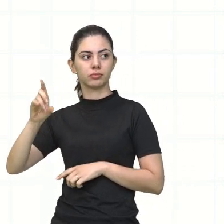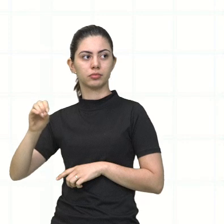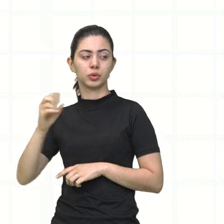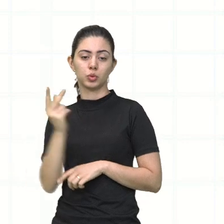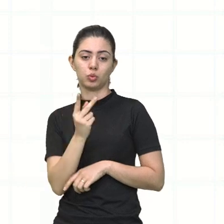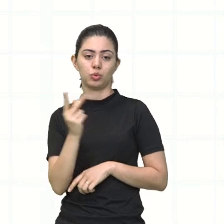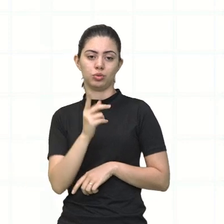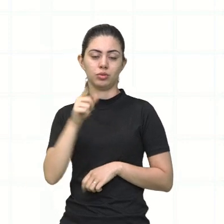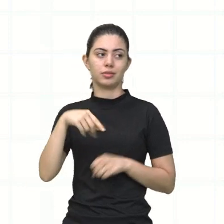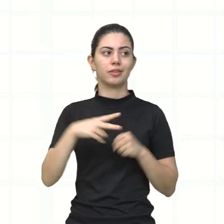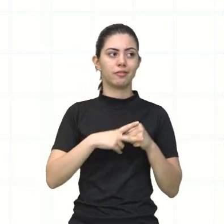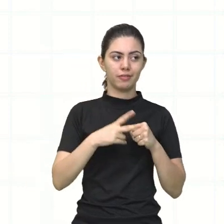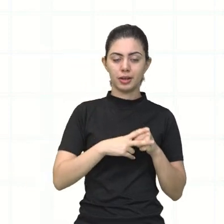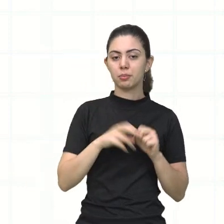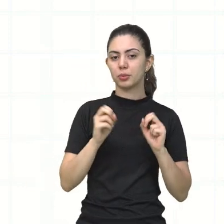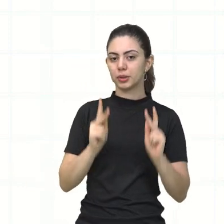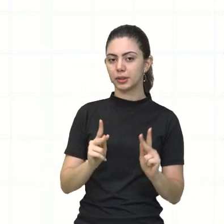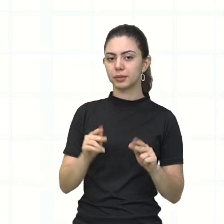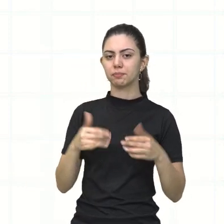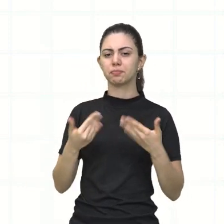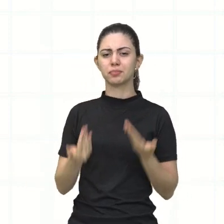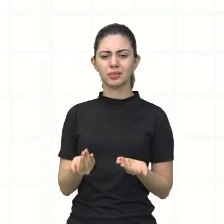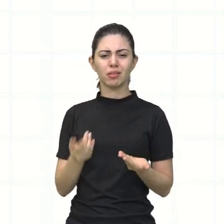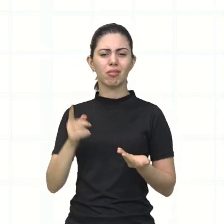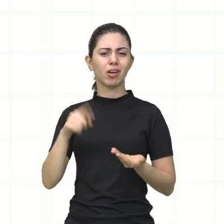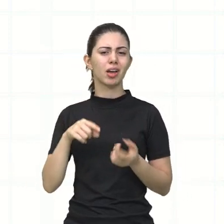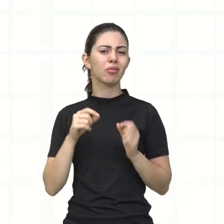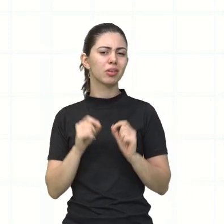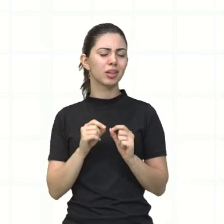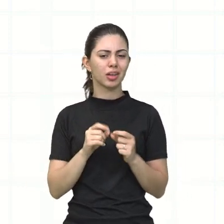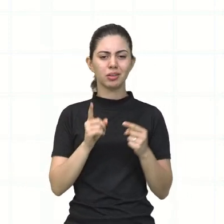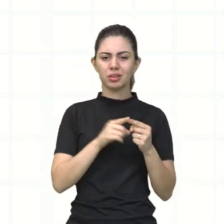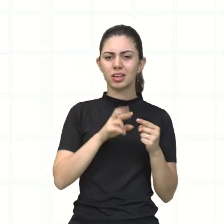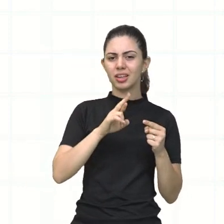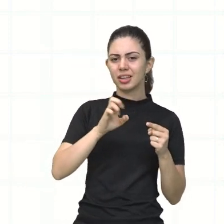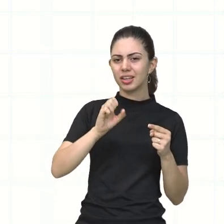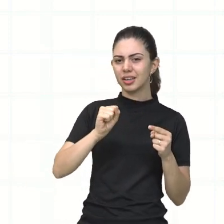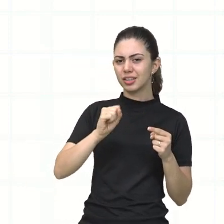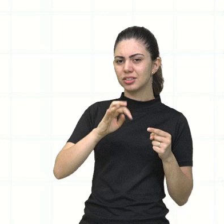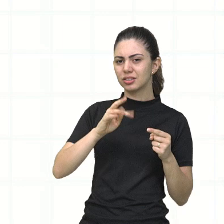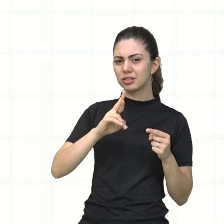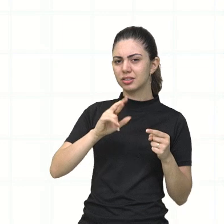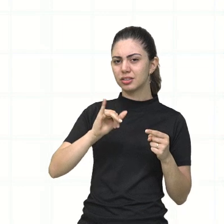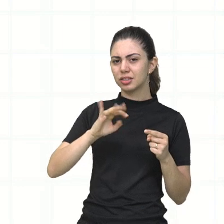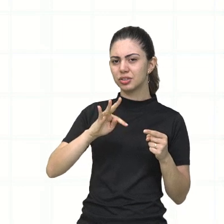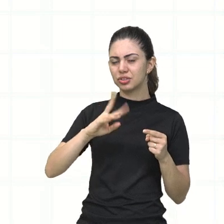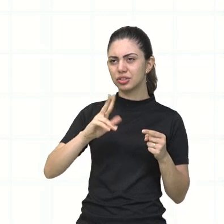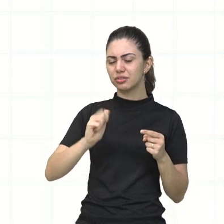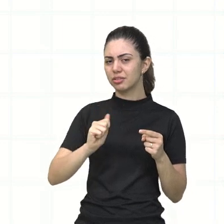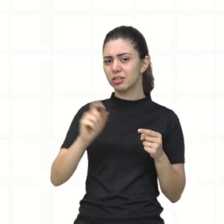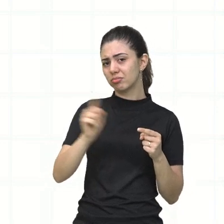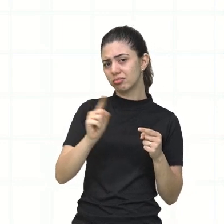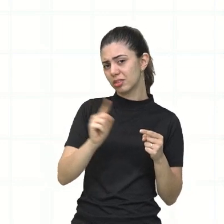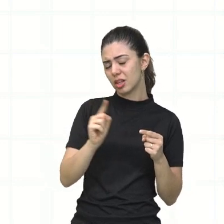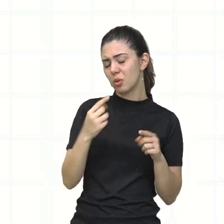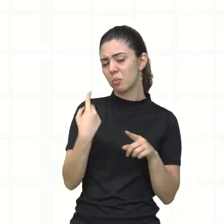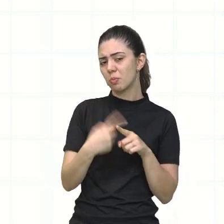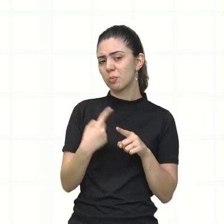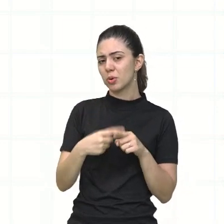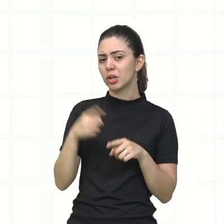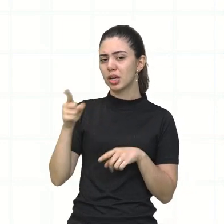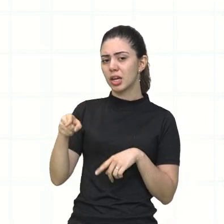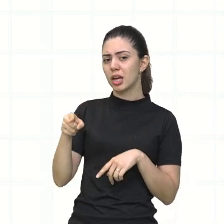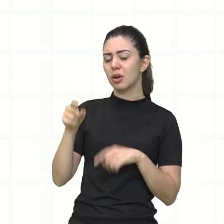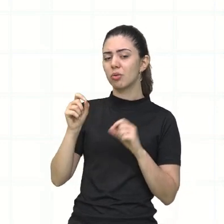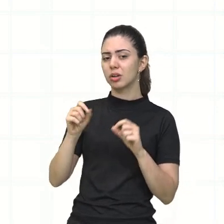Beleza. E agora? Ela é restritiva? Não. Por quê? Porque ela não está restringindo. Ele não está falando do João que é primo